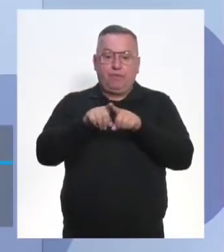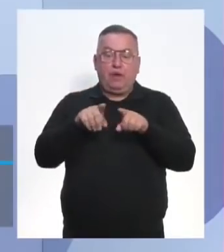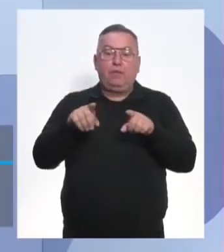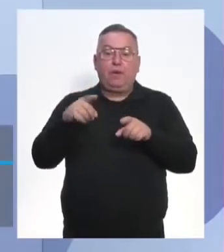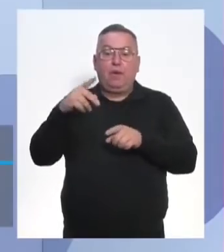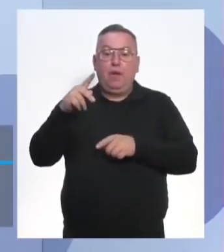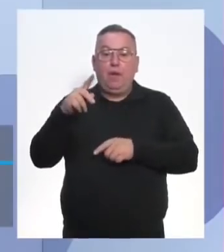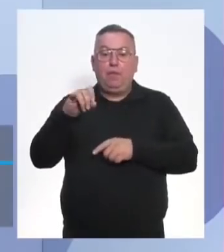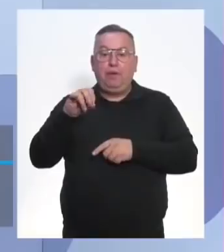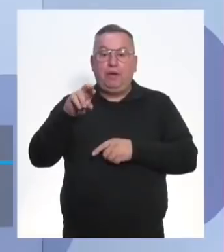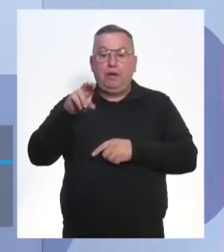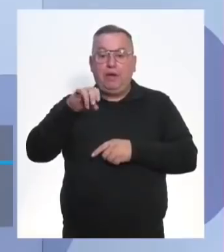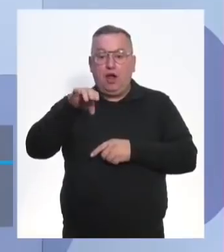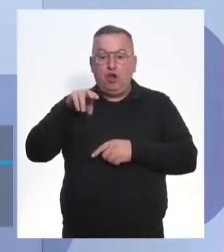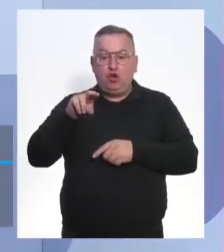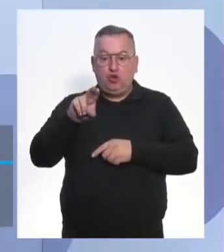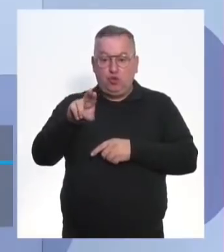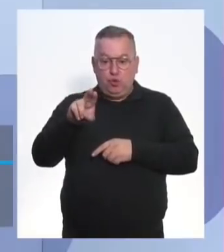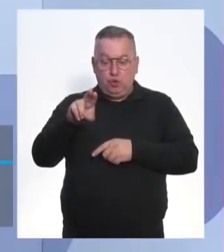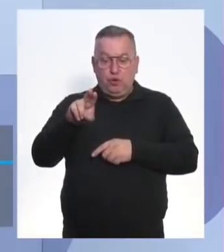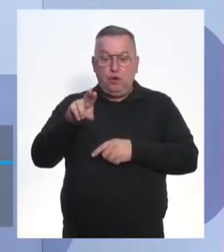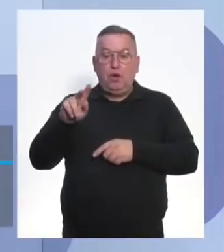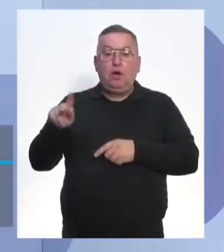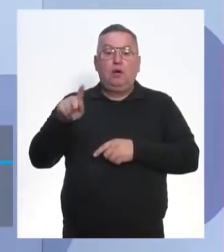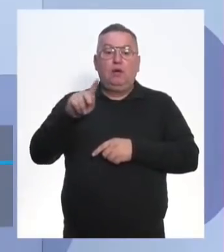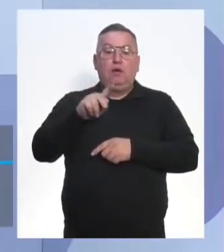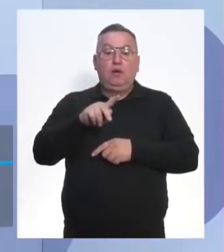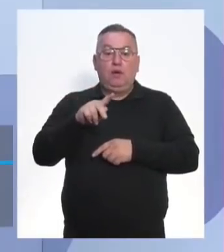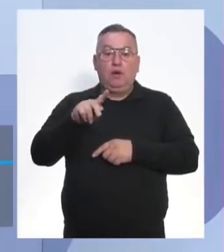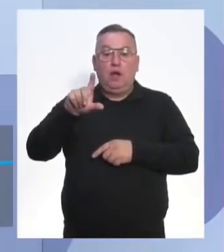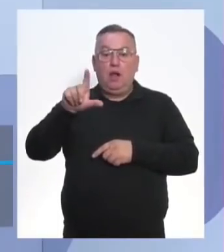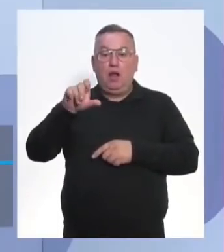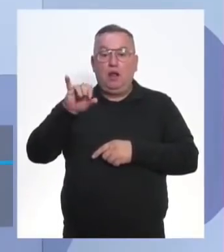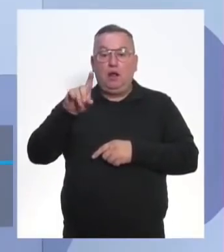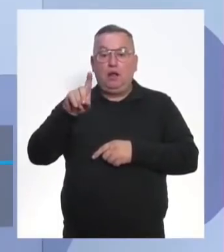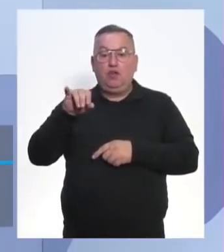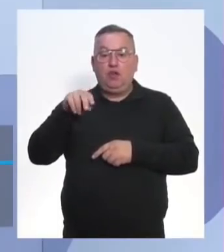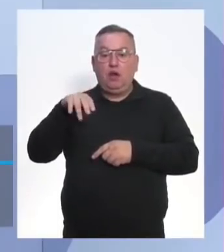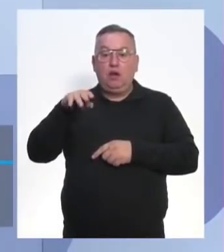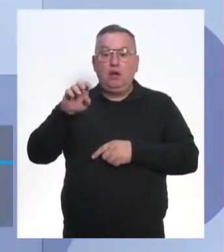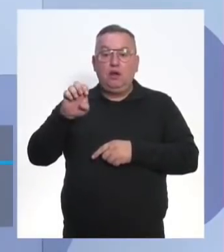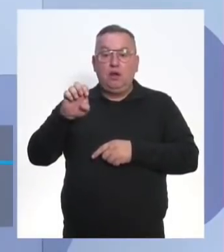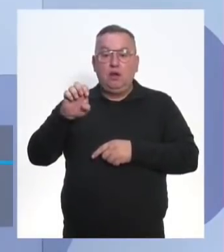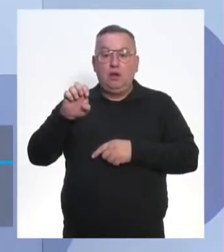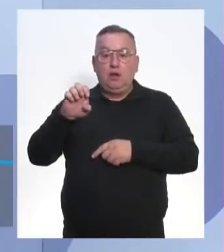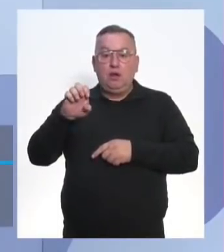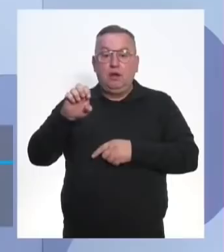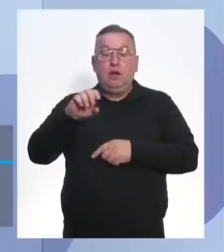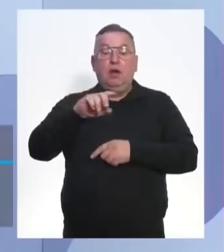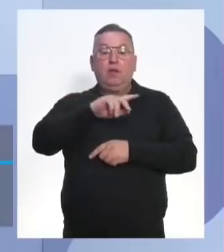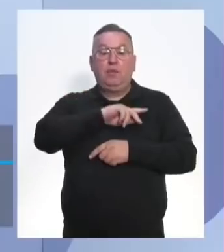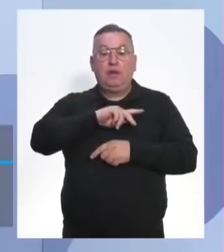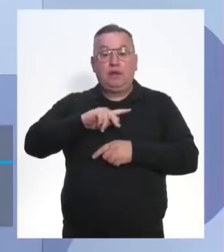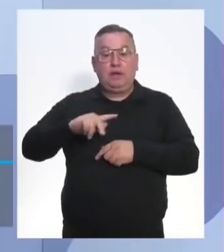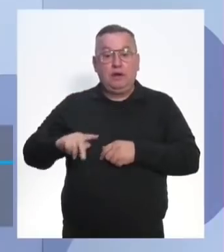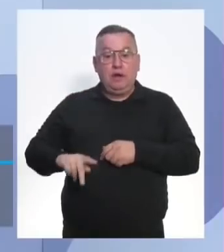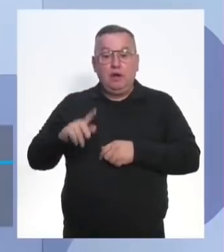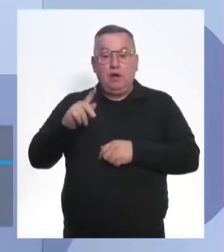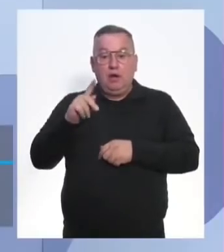Piraju, a Escola João Gobo Sobrinho, a professora Lidiane Domingues. Presidente